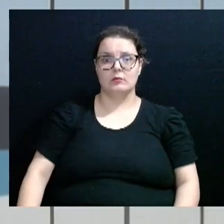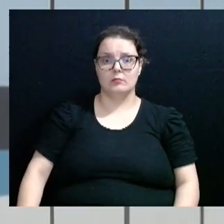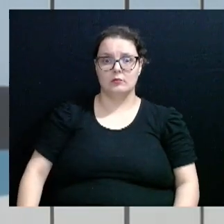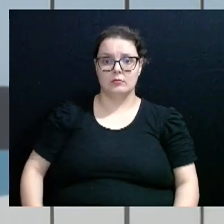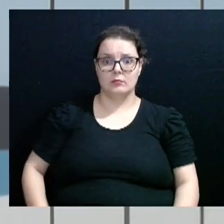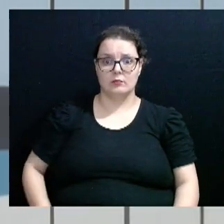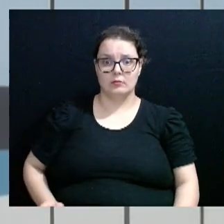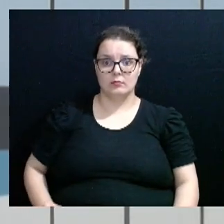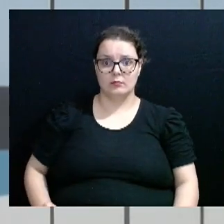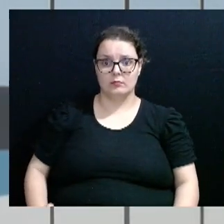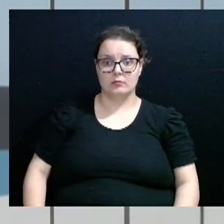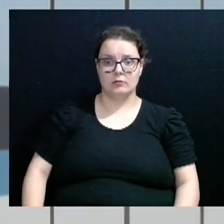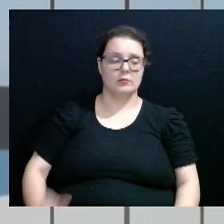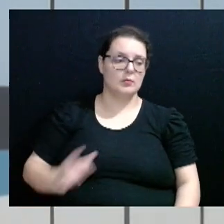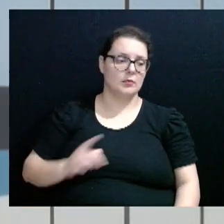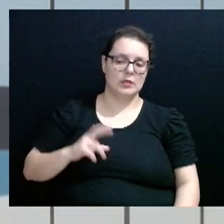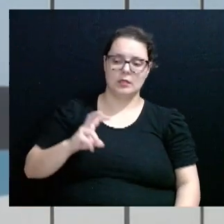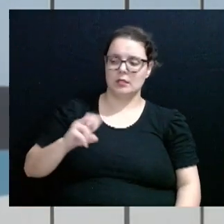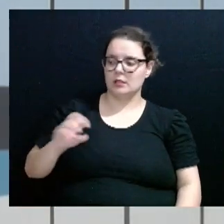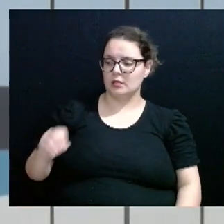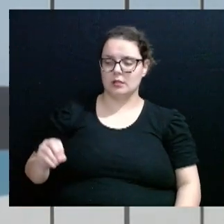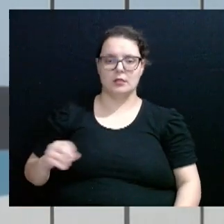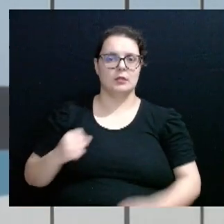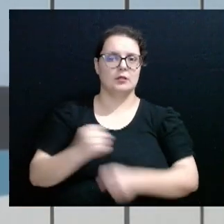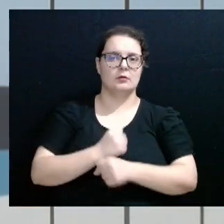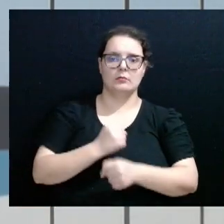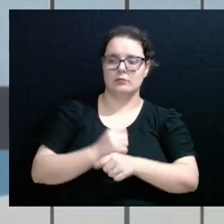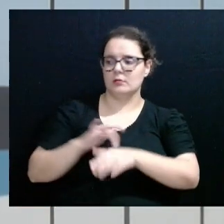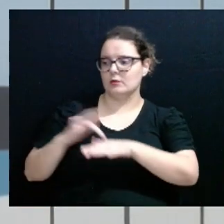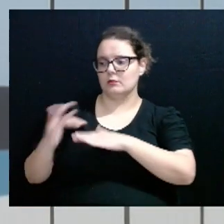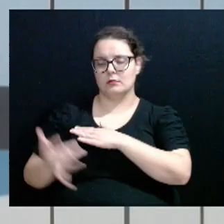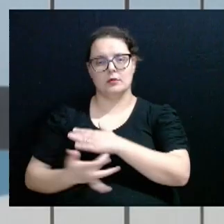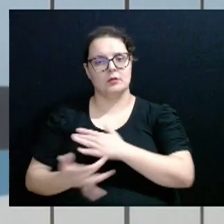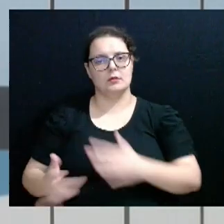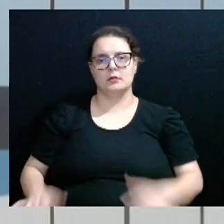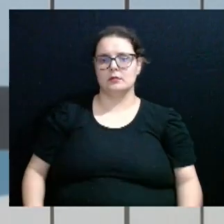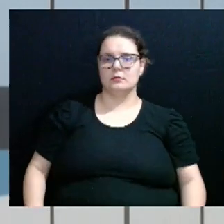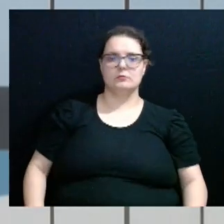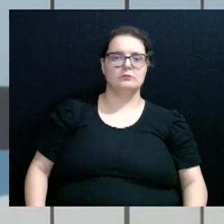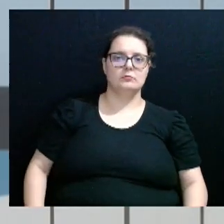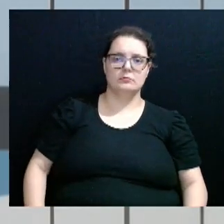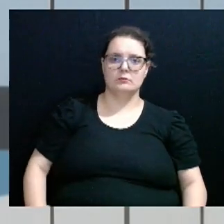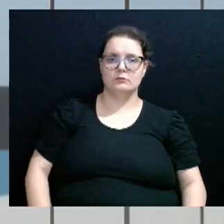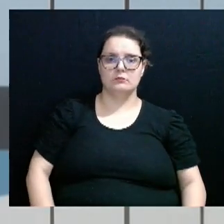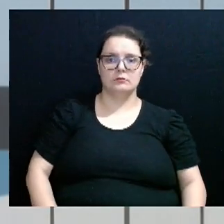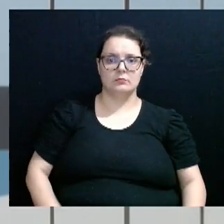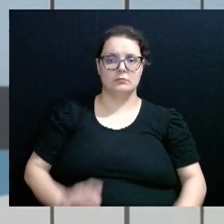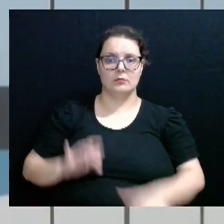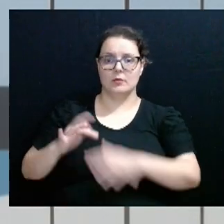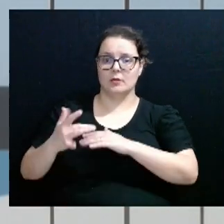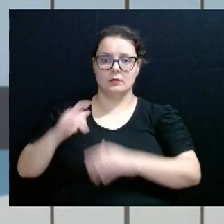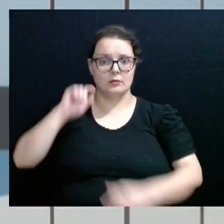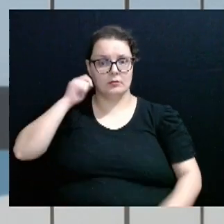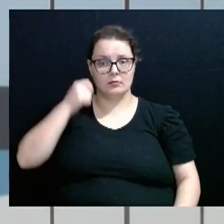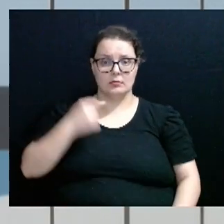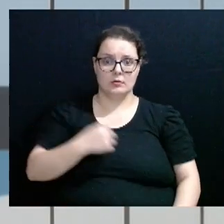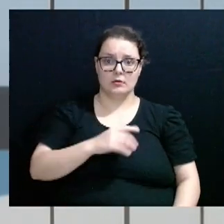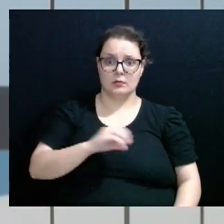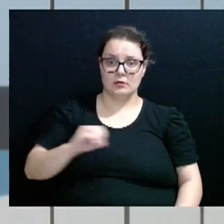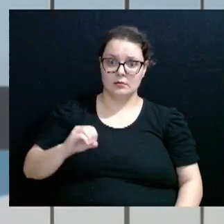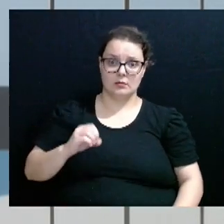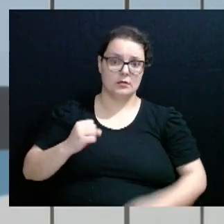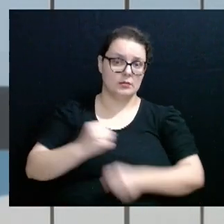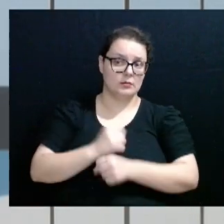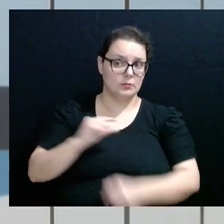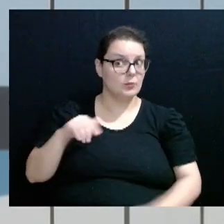500 anos de imprensa, ou muitos anos de imprensa. A imprensa negra tem 100 anos, né? Fez um pouco mais que 100 anos.